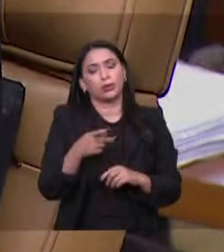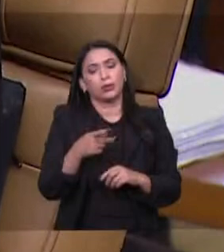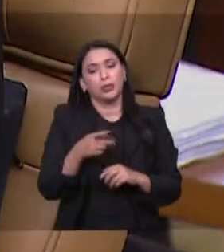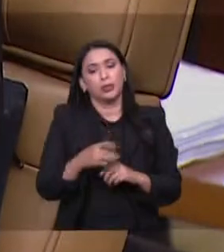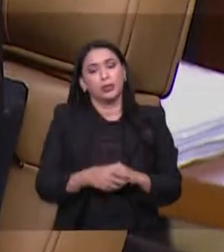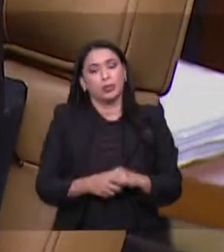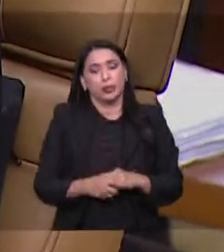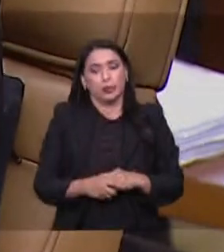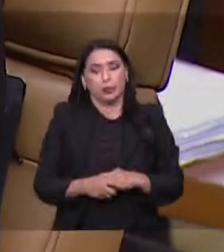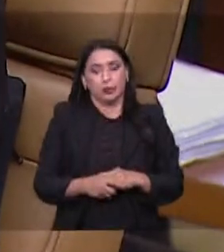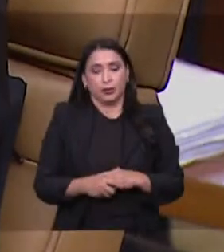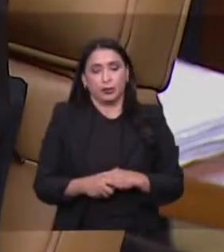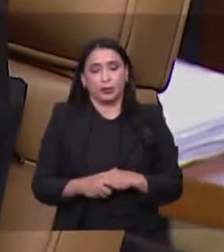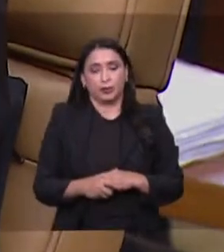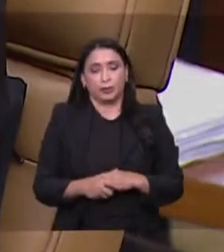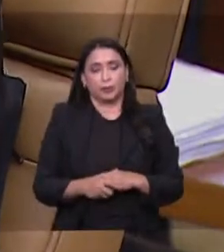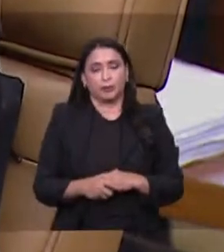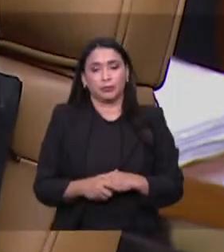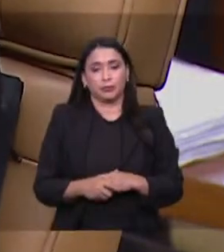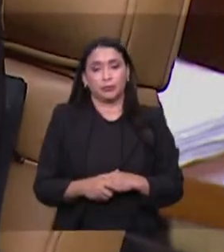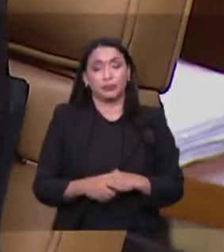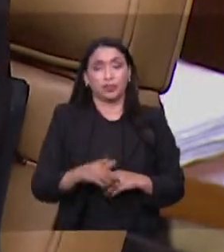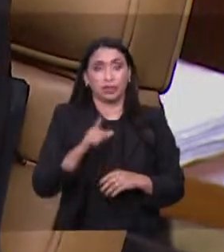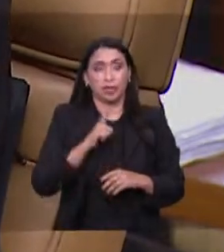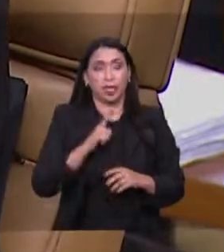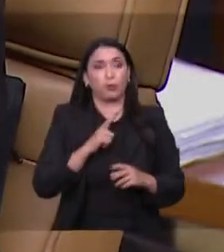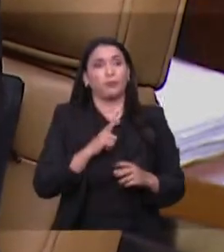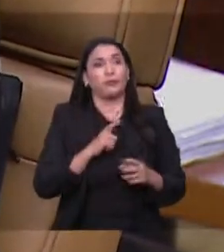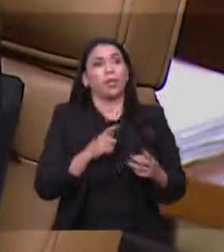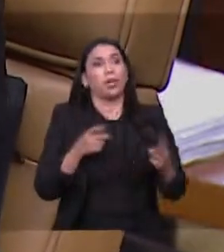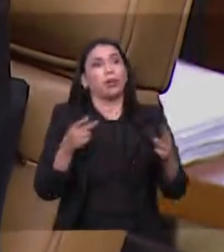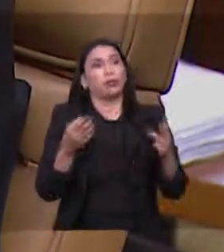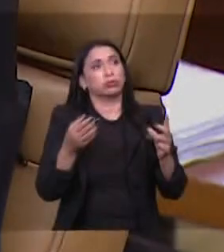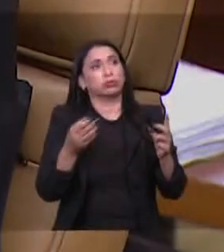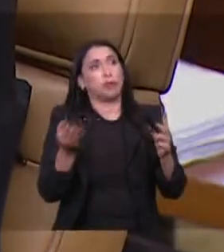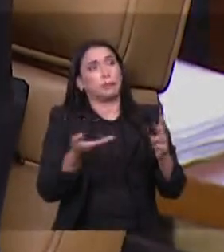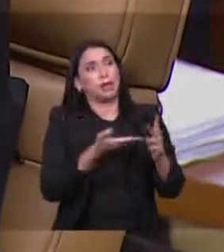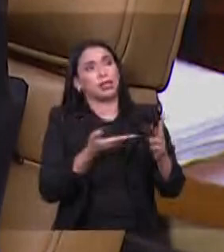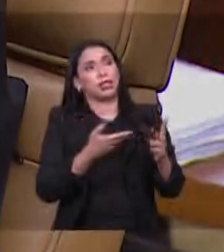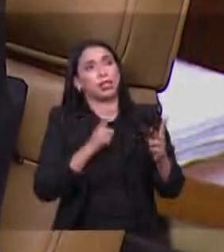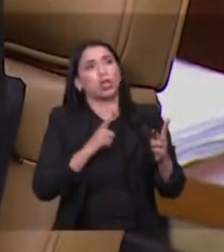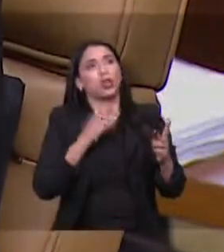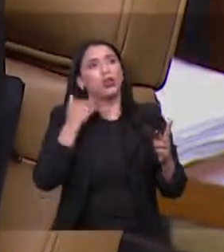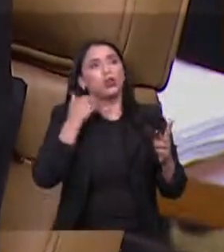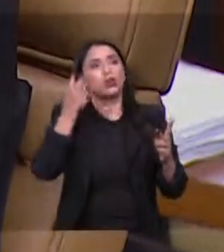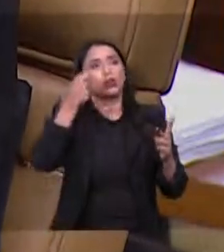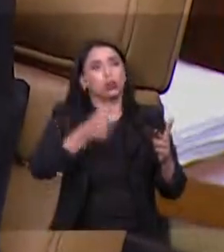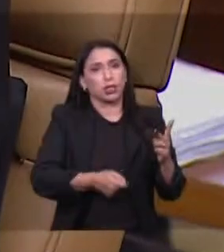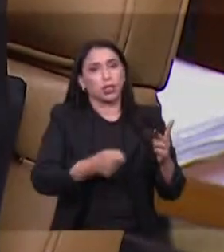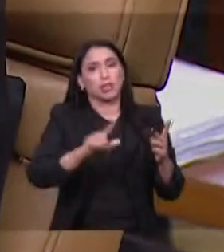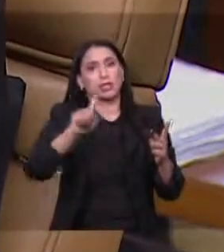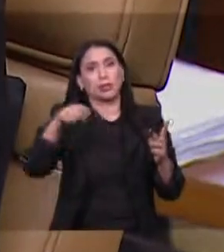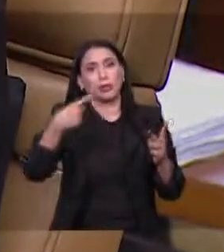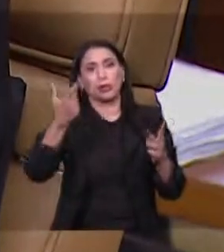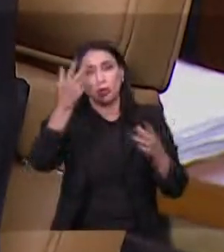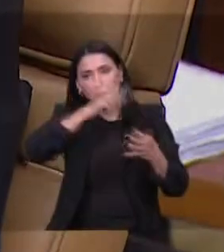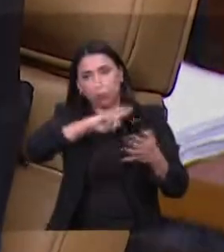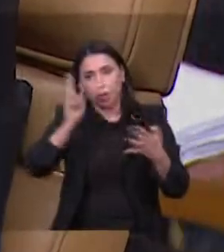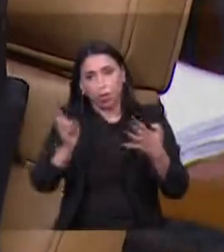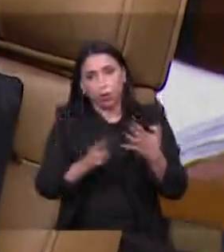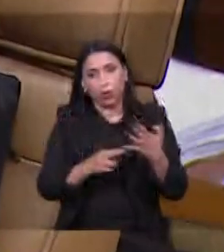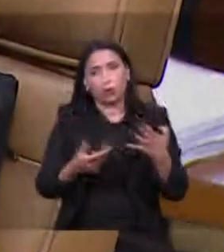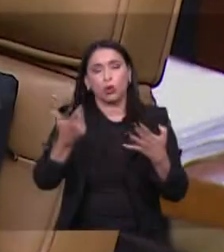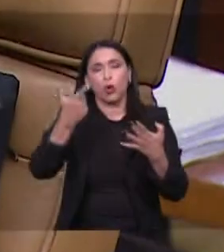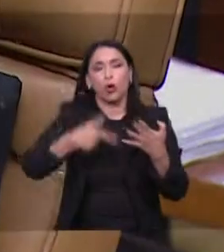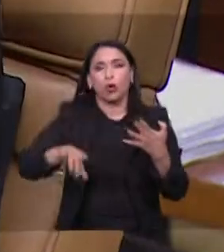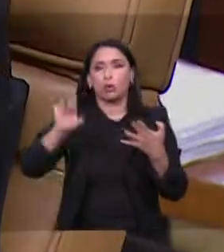parte tem o juiz da causa, a parte tem apelação, a parte tem recurso especial, a parte